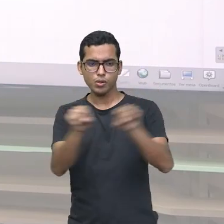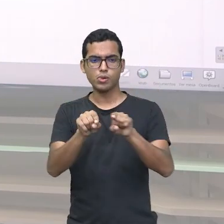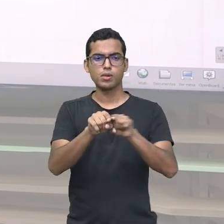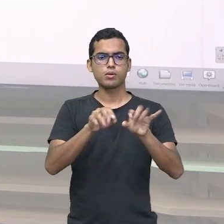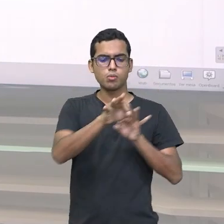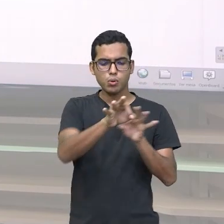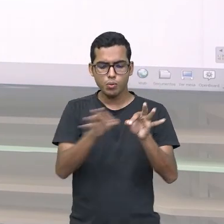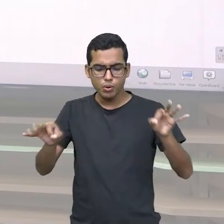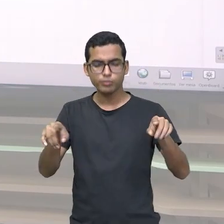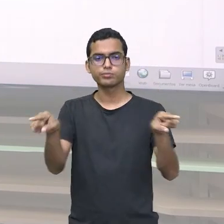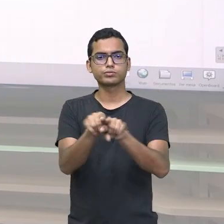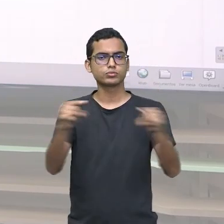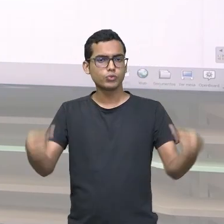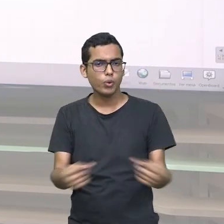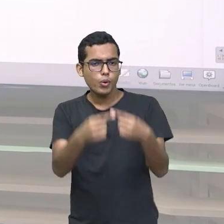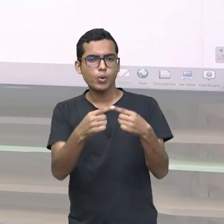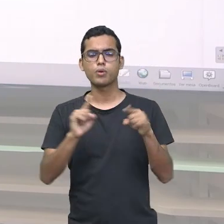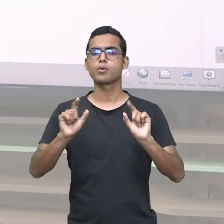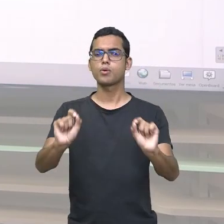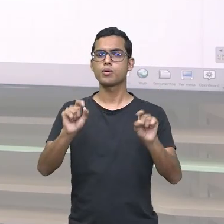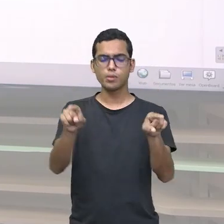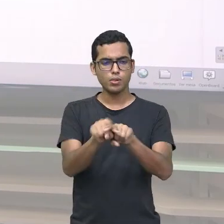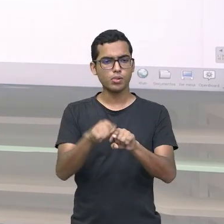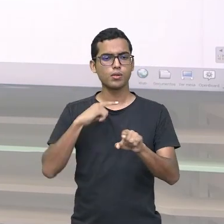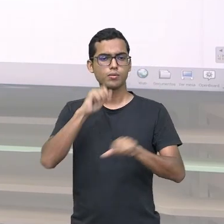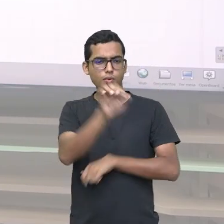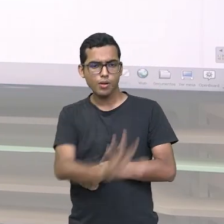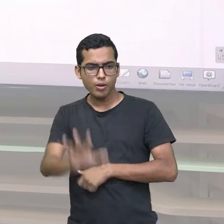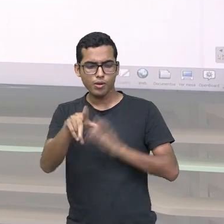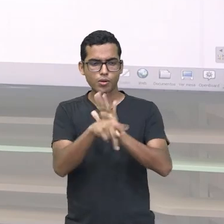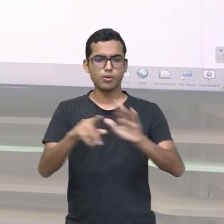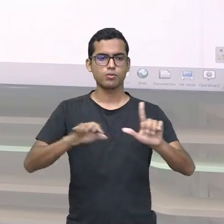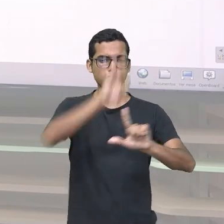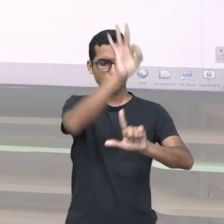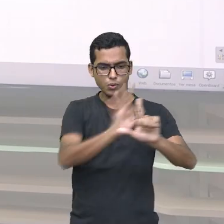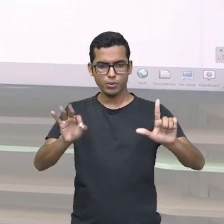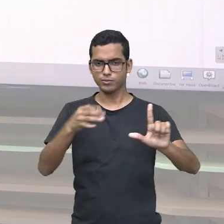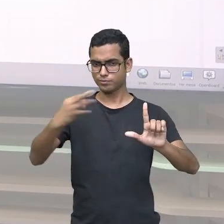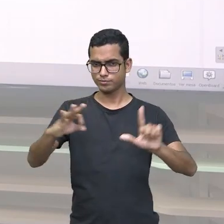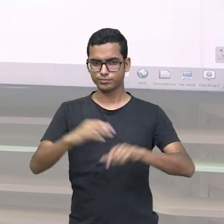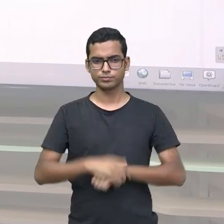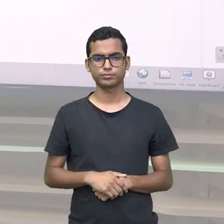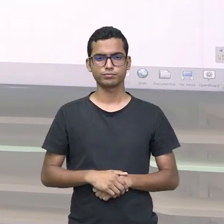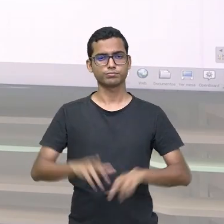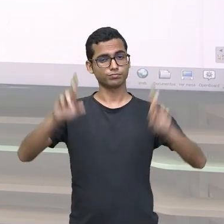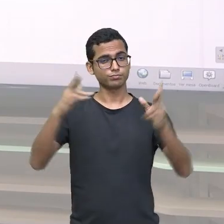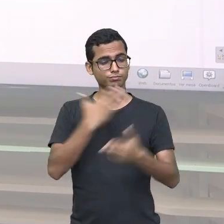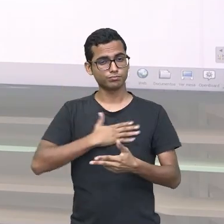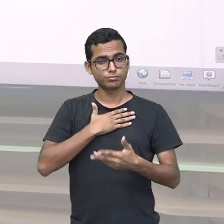sua associação a um plano cartesiano. Tudo bem? Espero que vocês